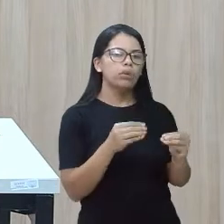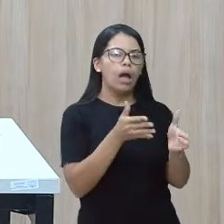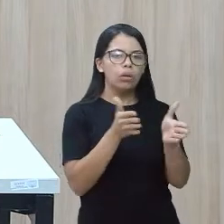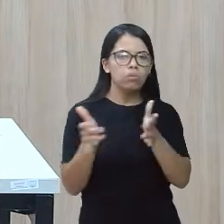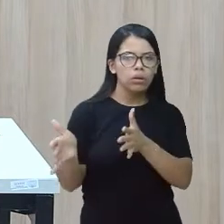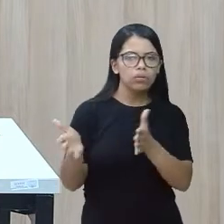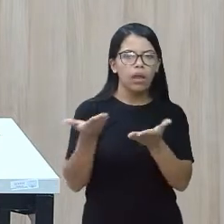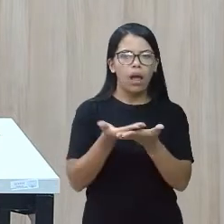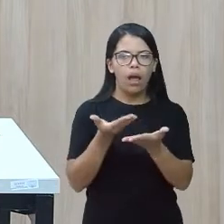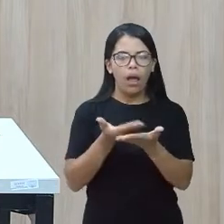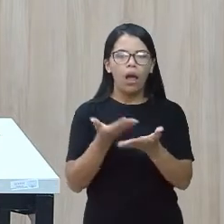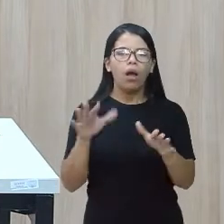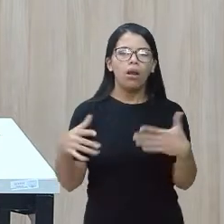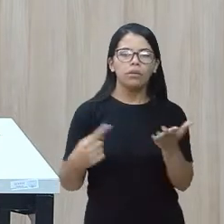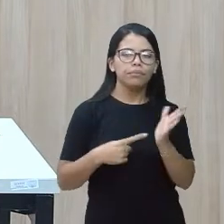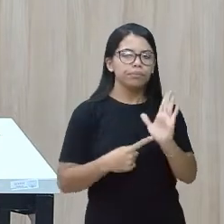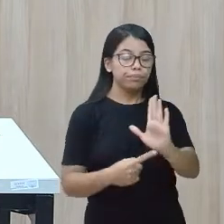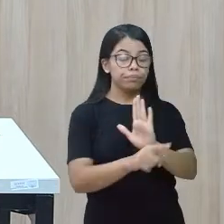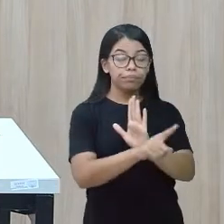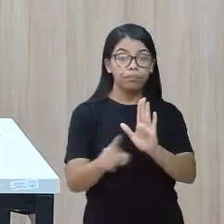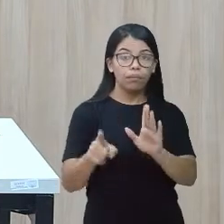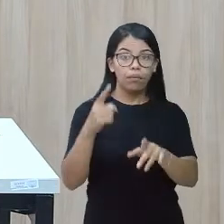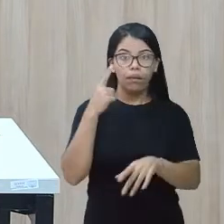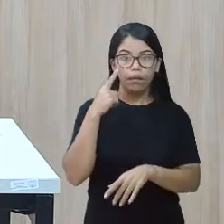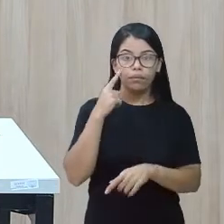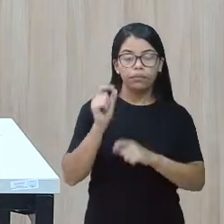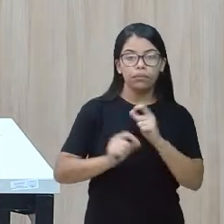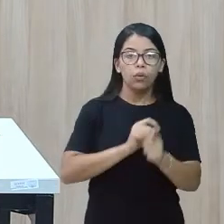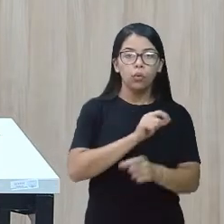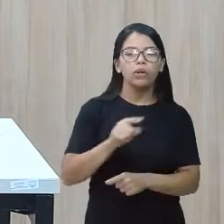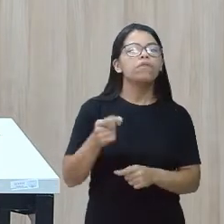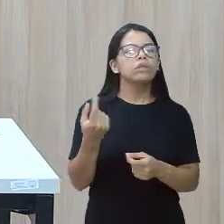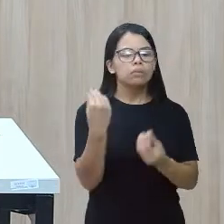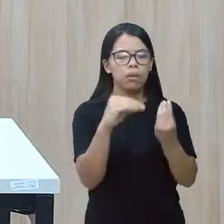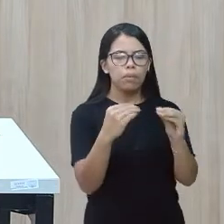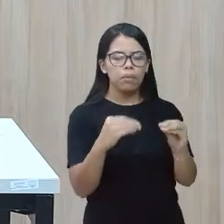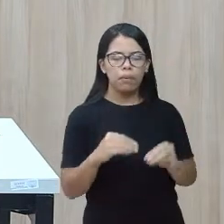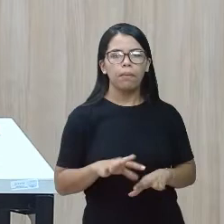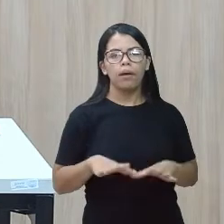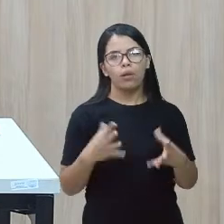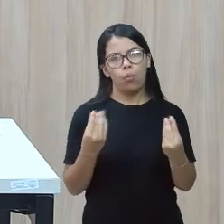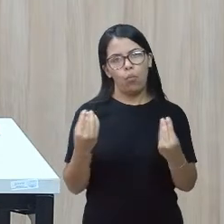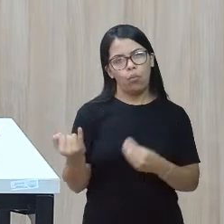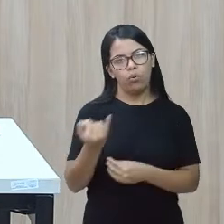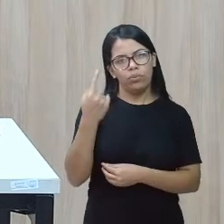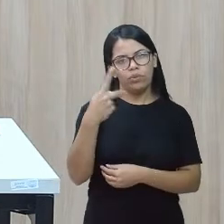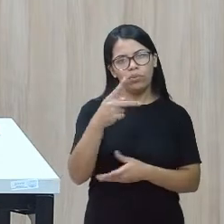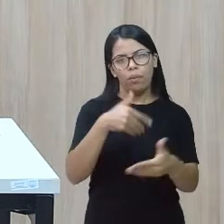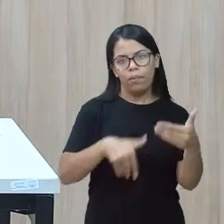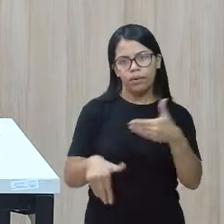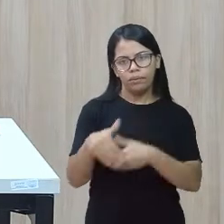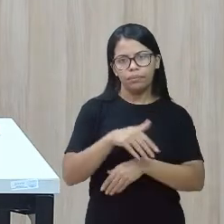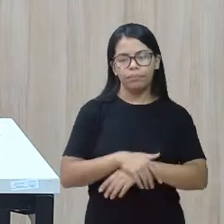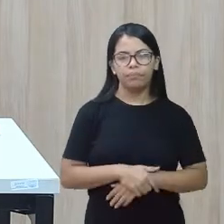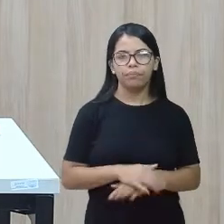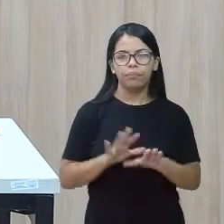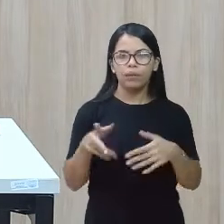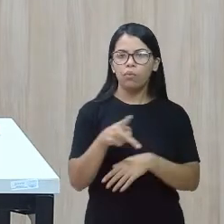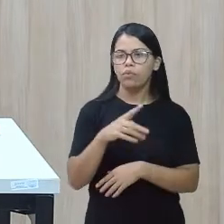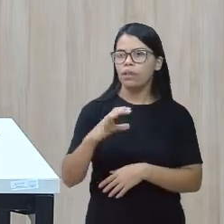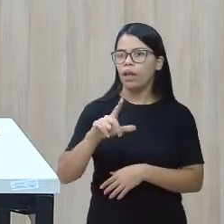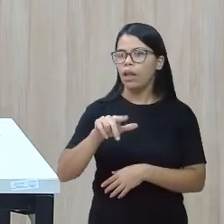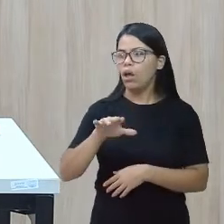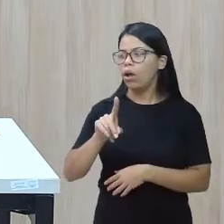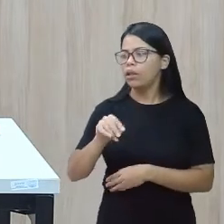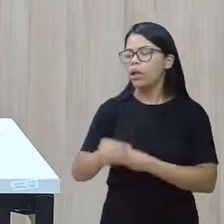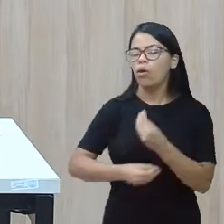vamos apresentar aqui para vocês o que vocês colocaram. Então, é muito importante essa participação. E aí, professora Cláudia, como é que